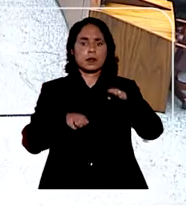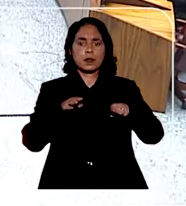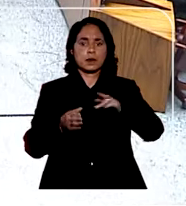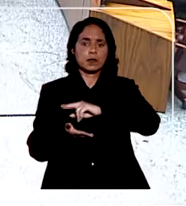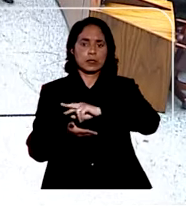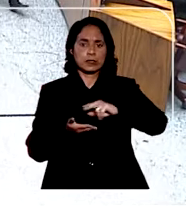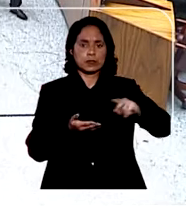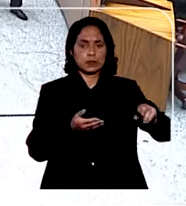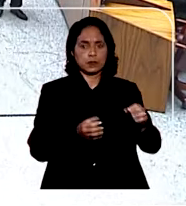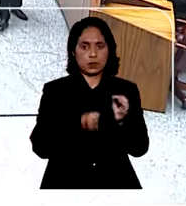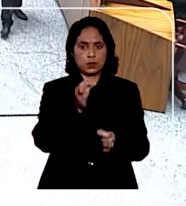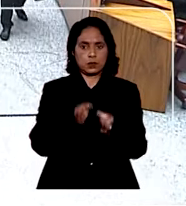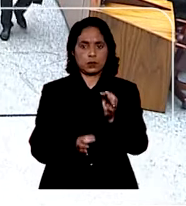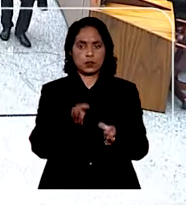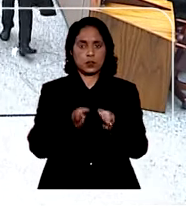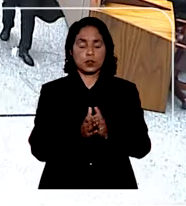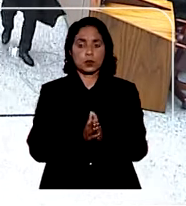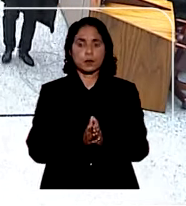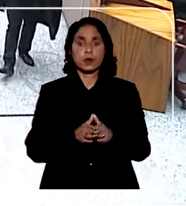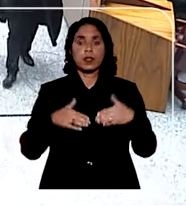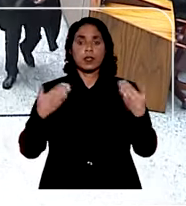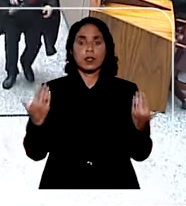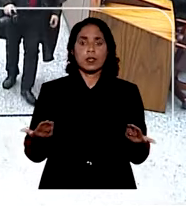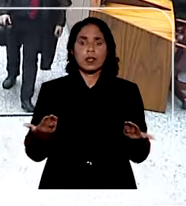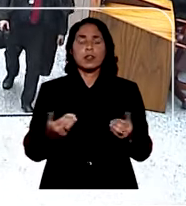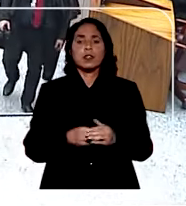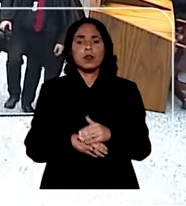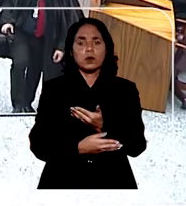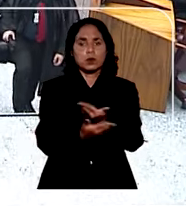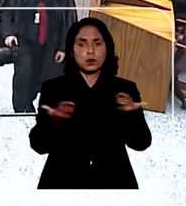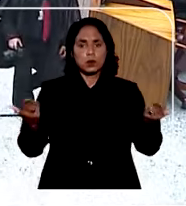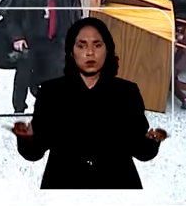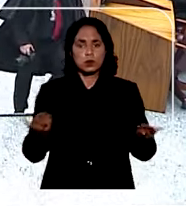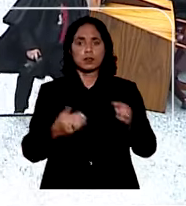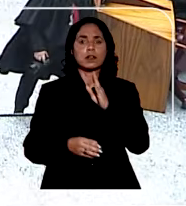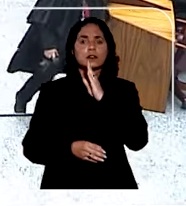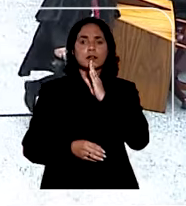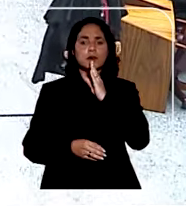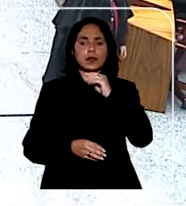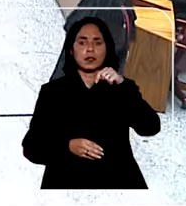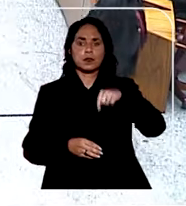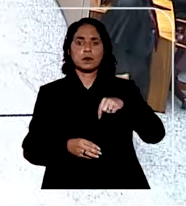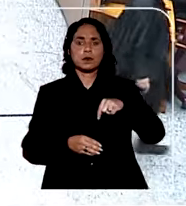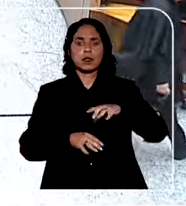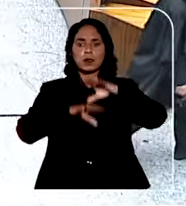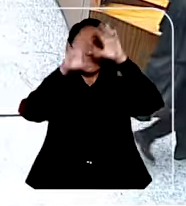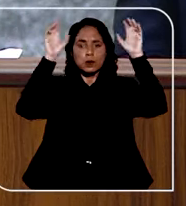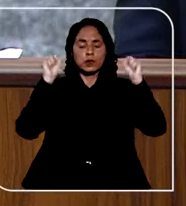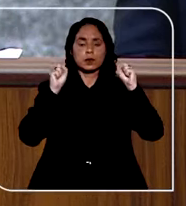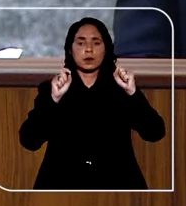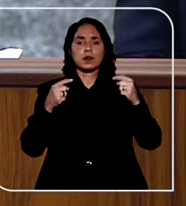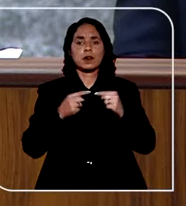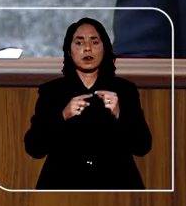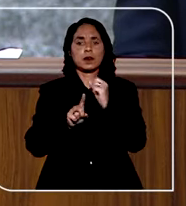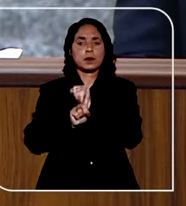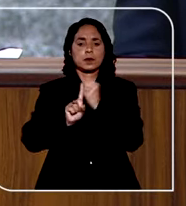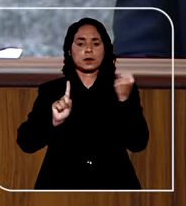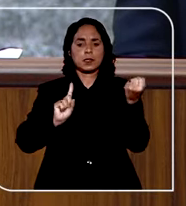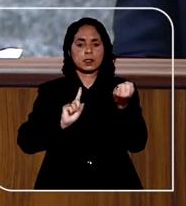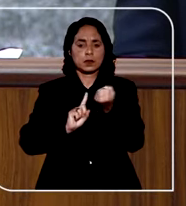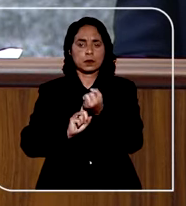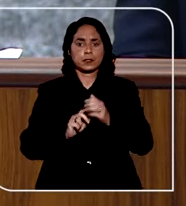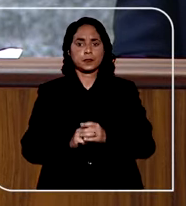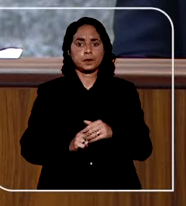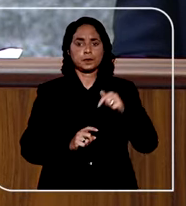das relações jurídicas não é à toa senhoras e senhores que conhecemos esta casa como o tribunal da Cidadania e a corte nesses